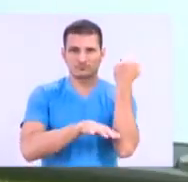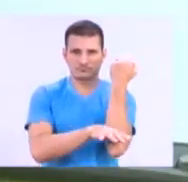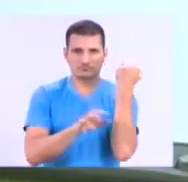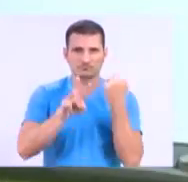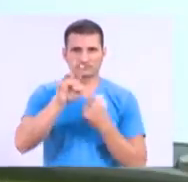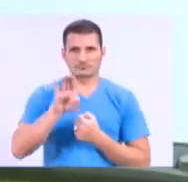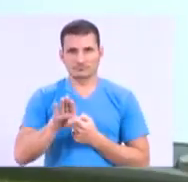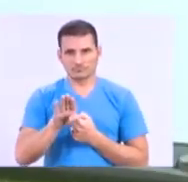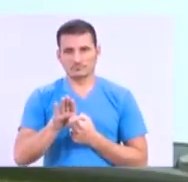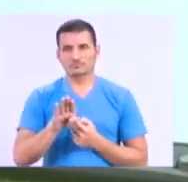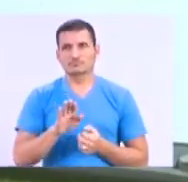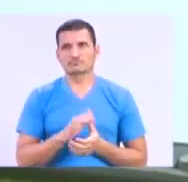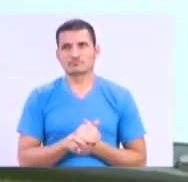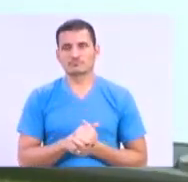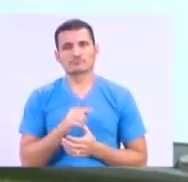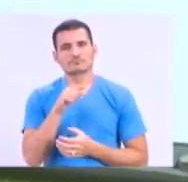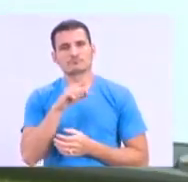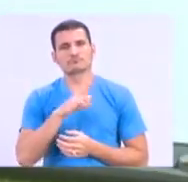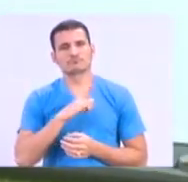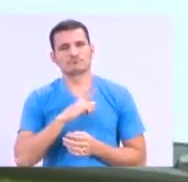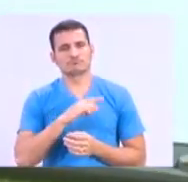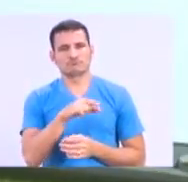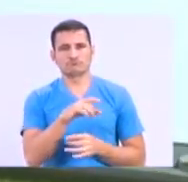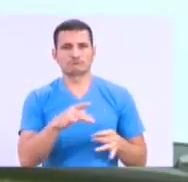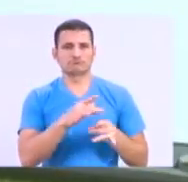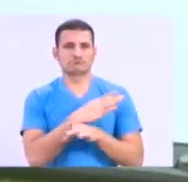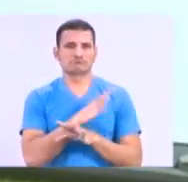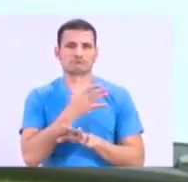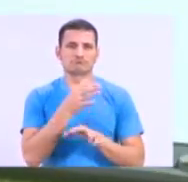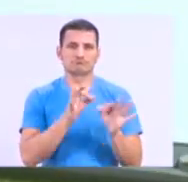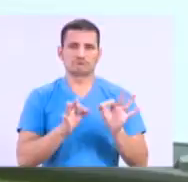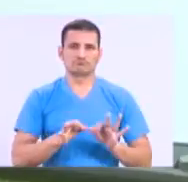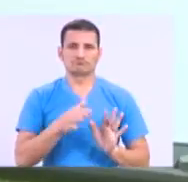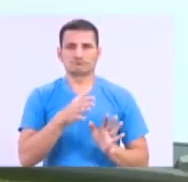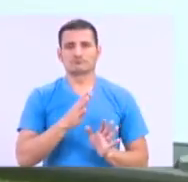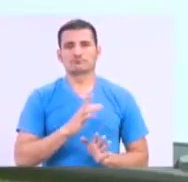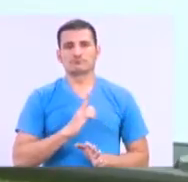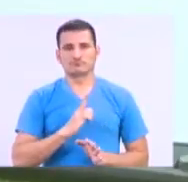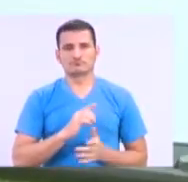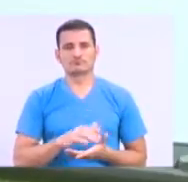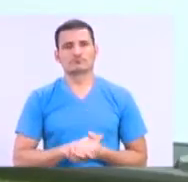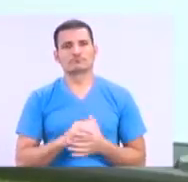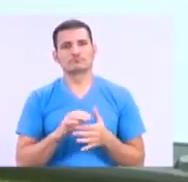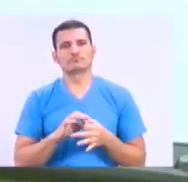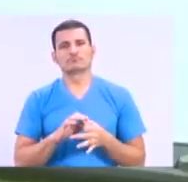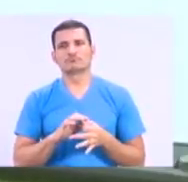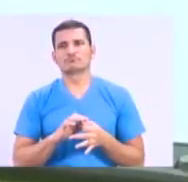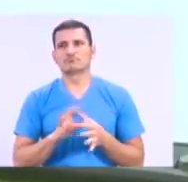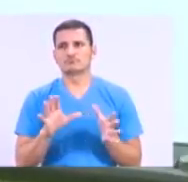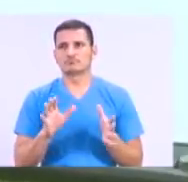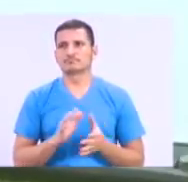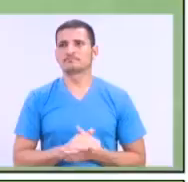Mas, basicamente, eles já vêm pré-configurado nos assistentes e te deixam livre para fazer isso.